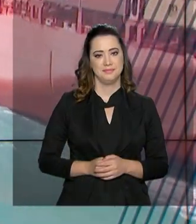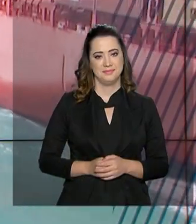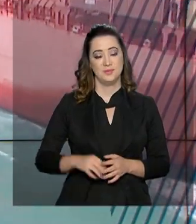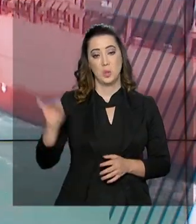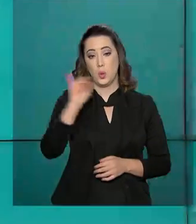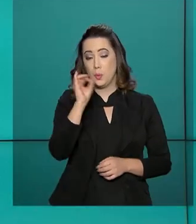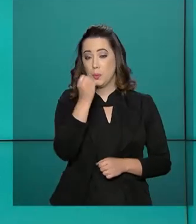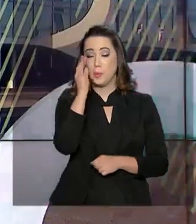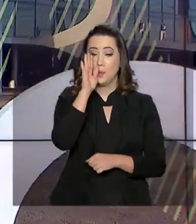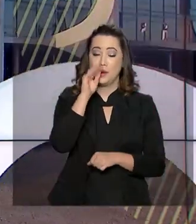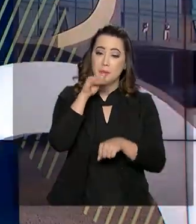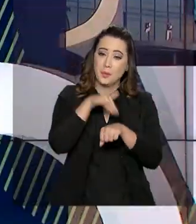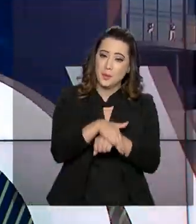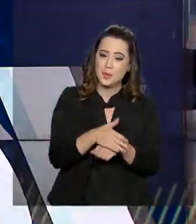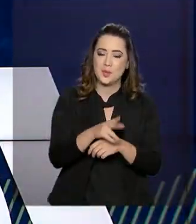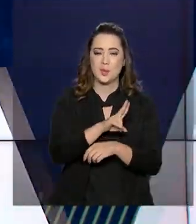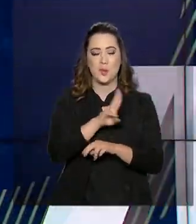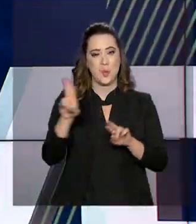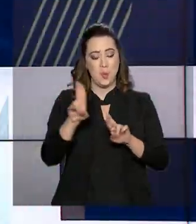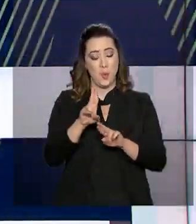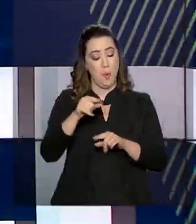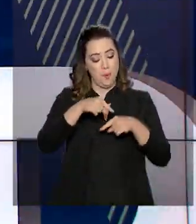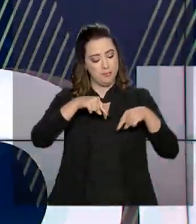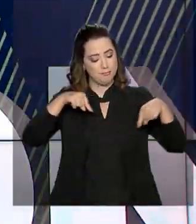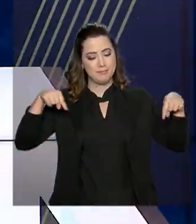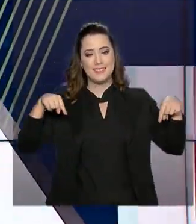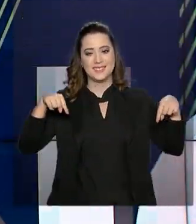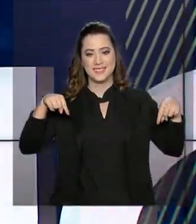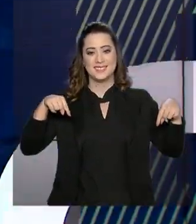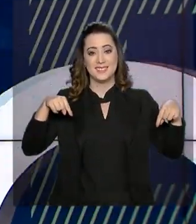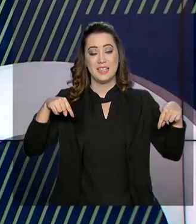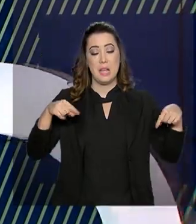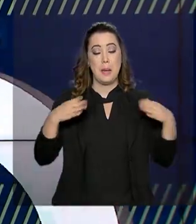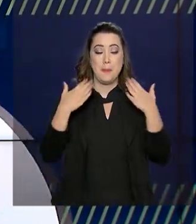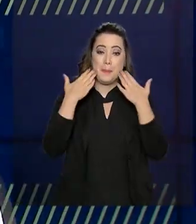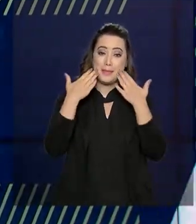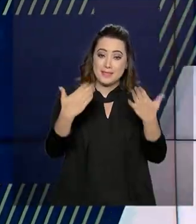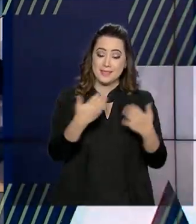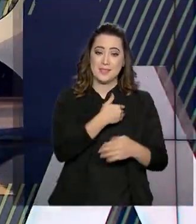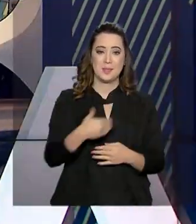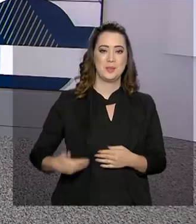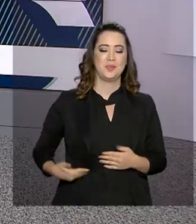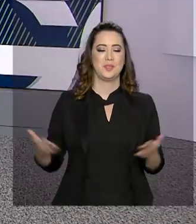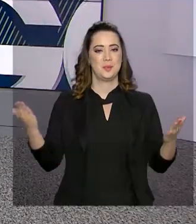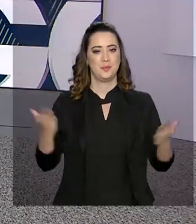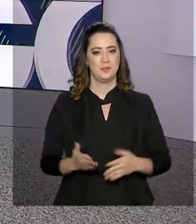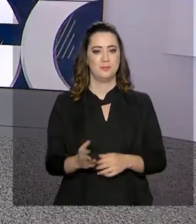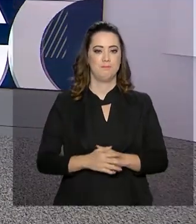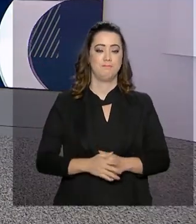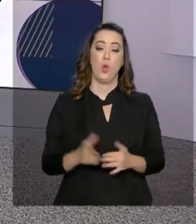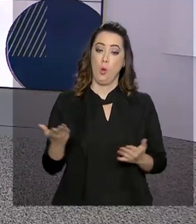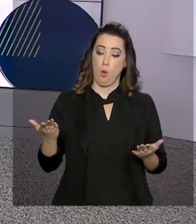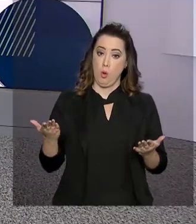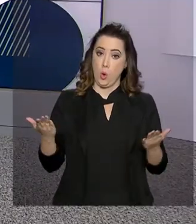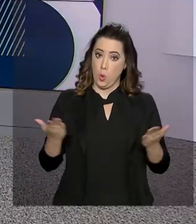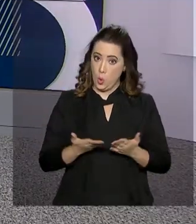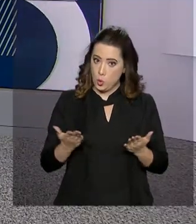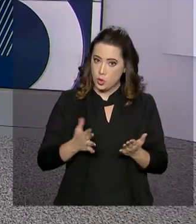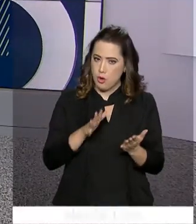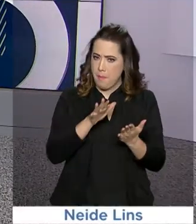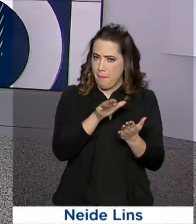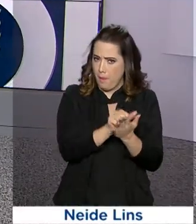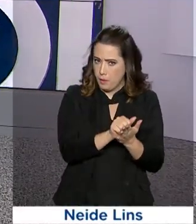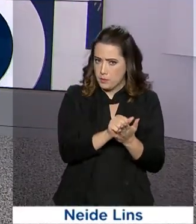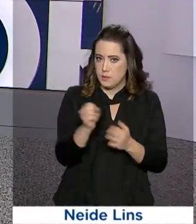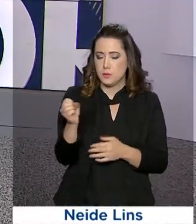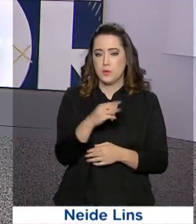Olá, boa noite. Eu sou Roberto Camargo e começa aqui mais uma edição do Governo Agora. Tomou posse hoje o novo ministro